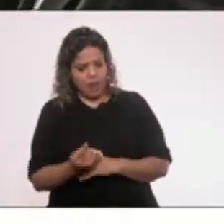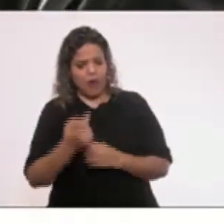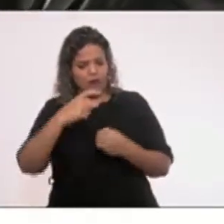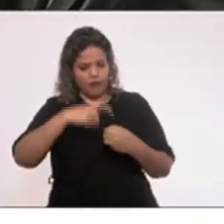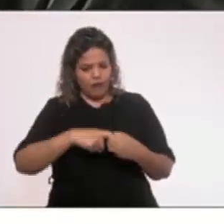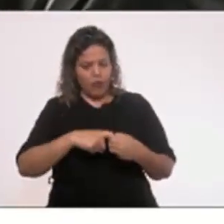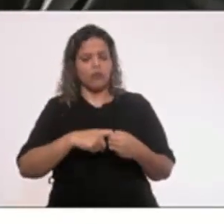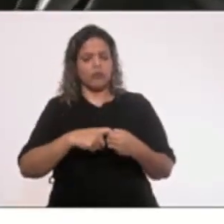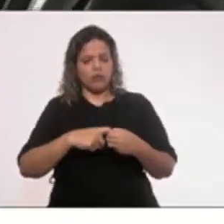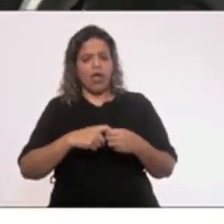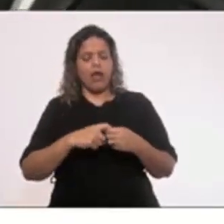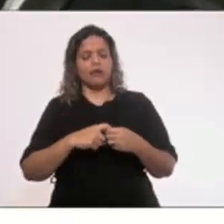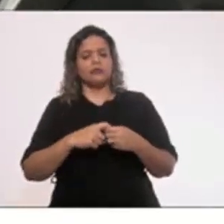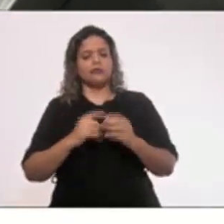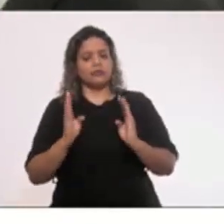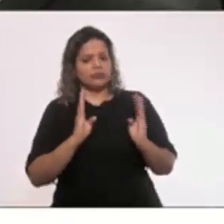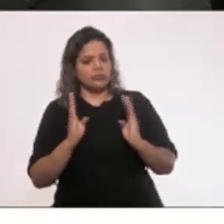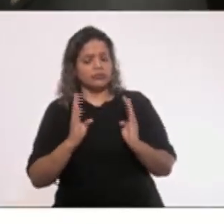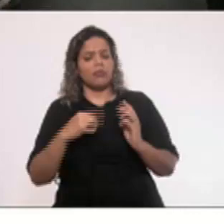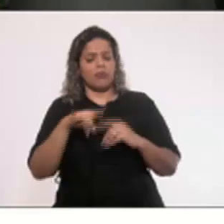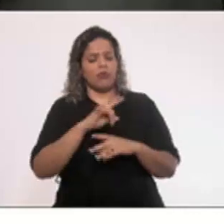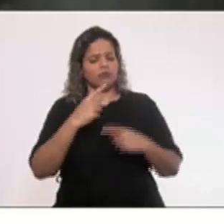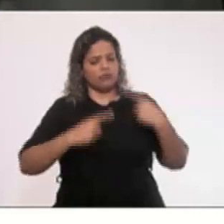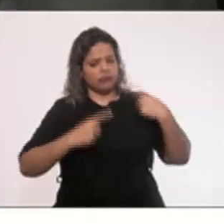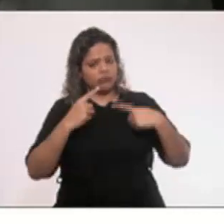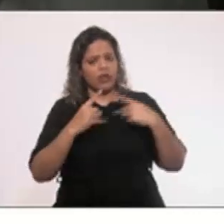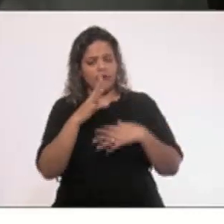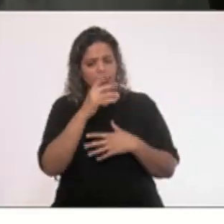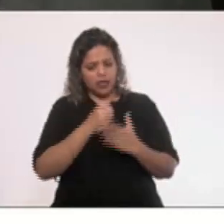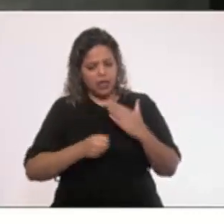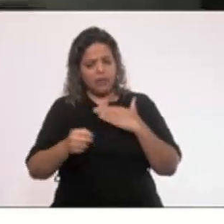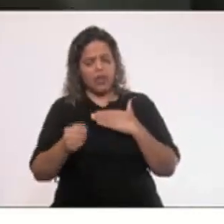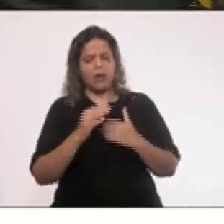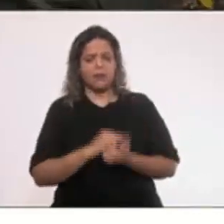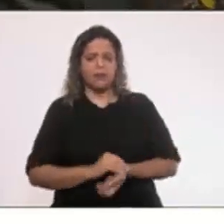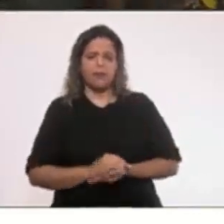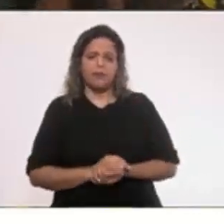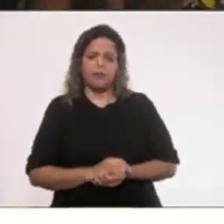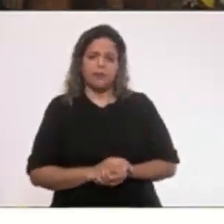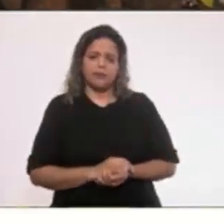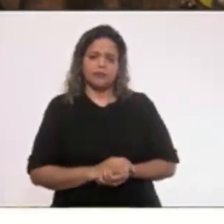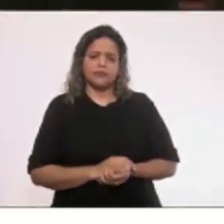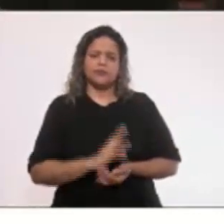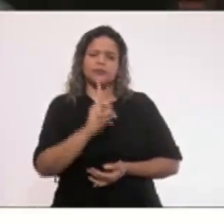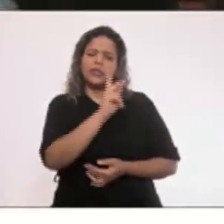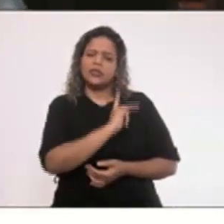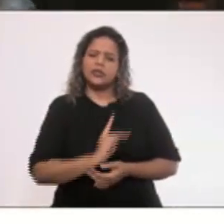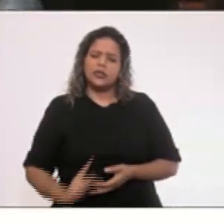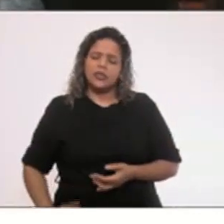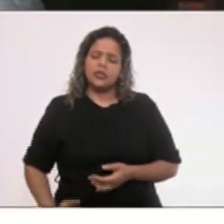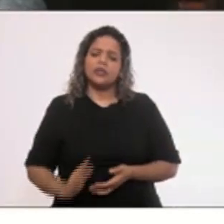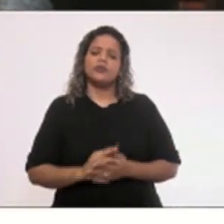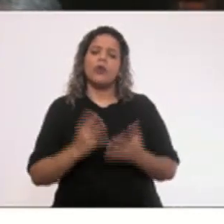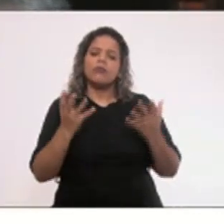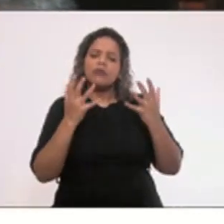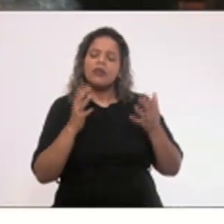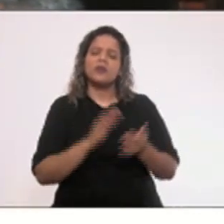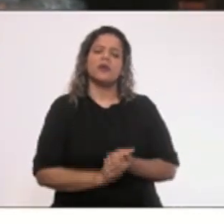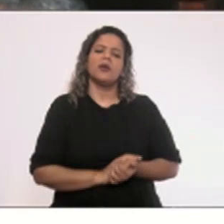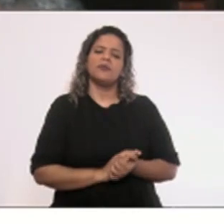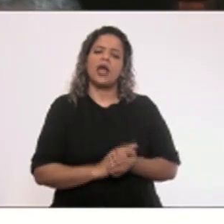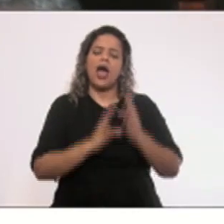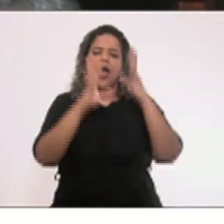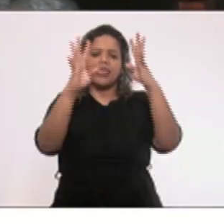uma discussão nas comissões e aí sim o encaminhamento da mesma. Presidente, eu queria chamar a